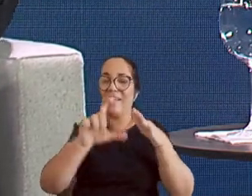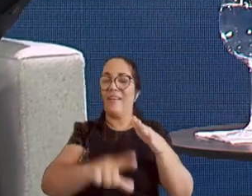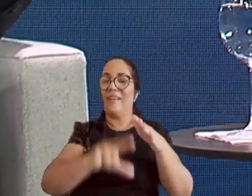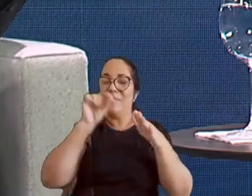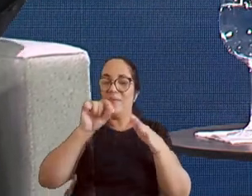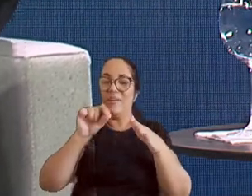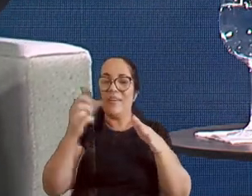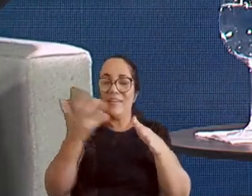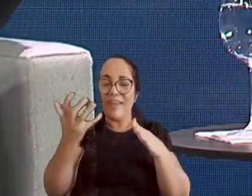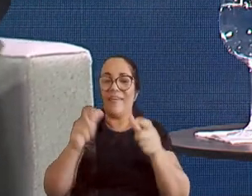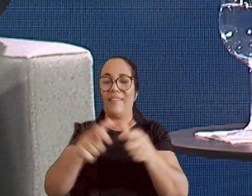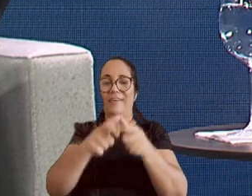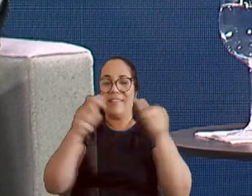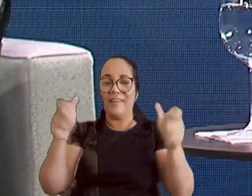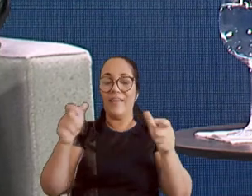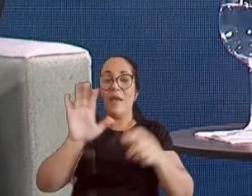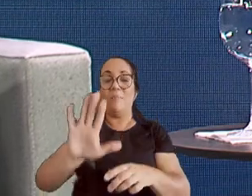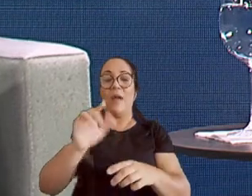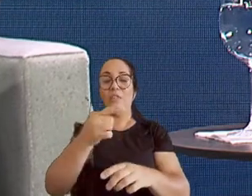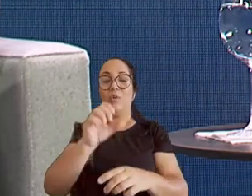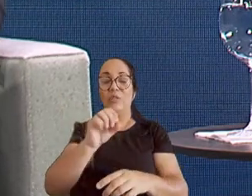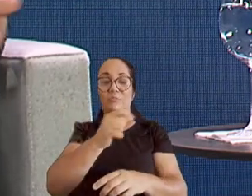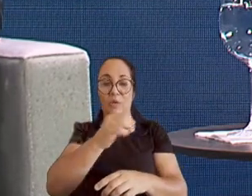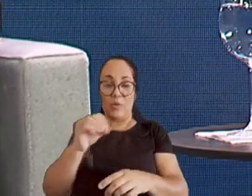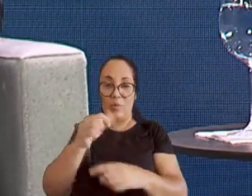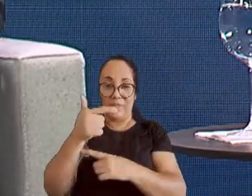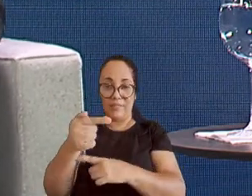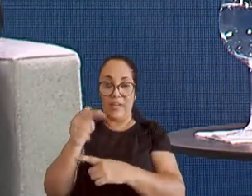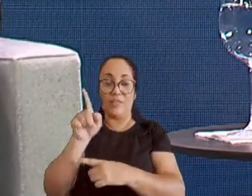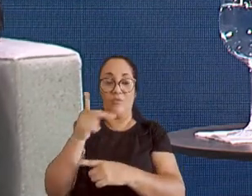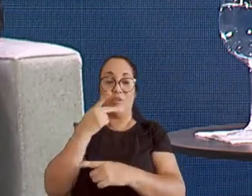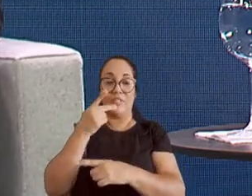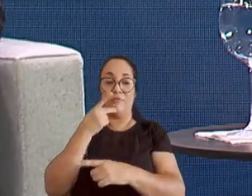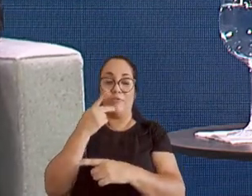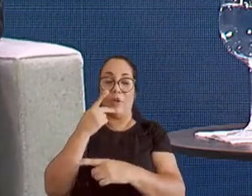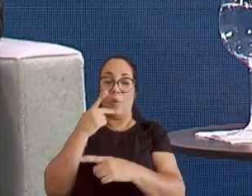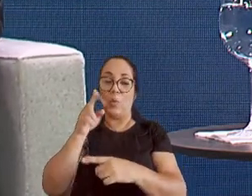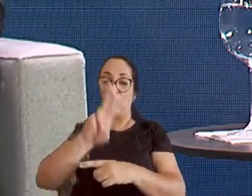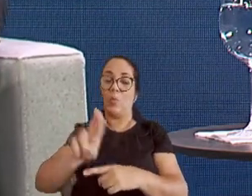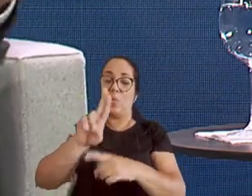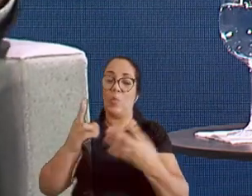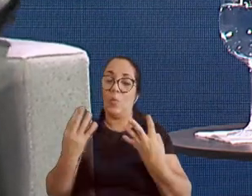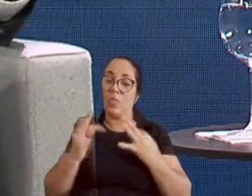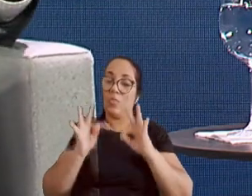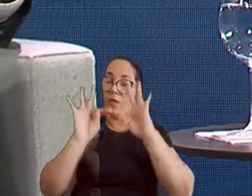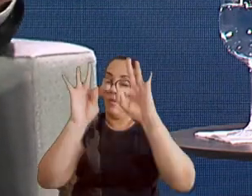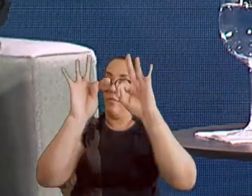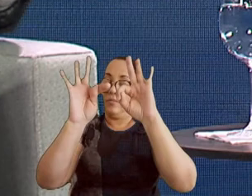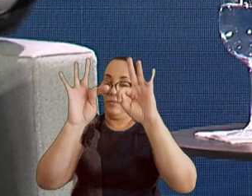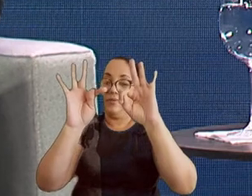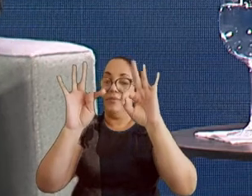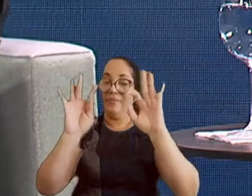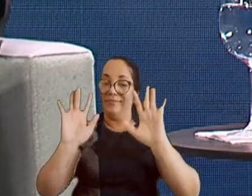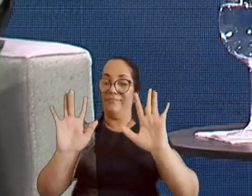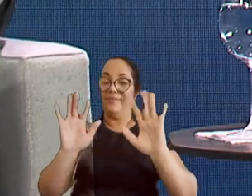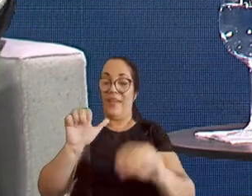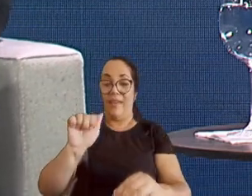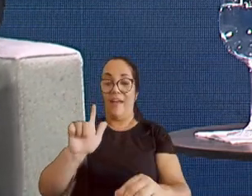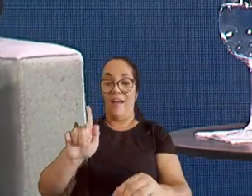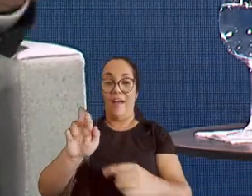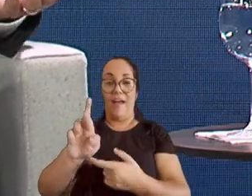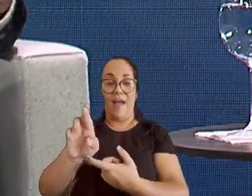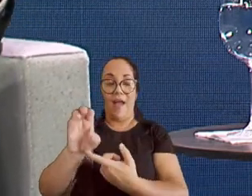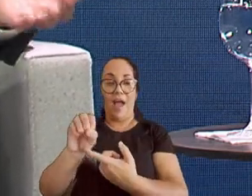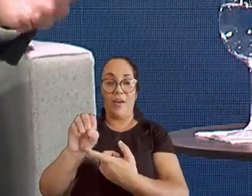em 2007 você falou da amadurecimento da oferta de tecnologia que a gente tem hoje disponível basicamente o Agro fazia biotecnologia